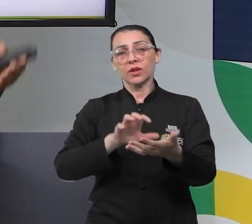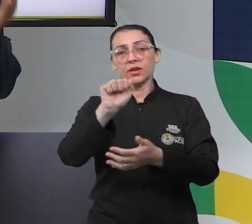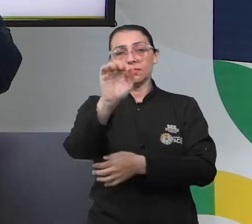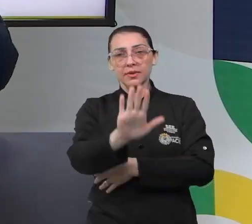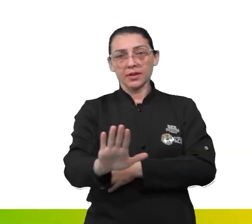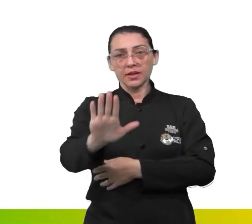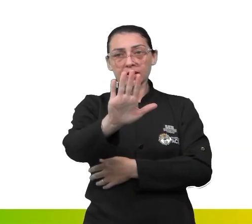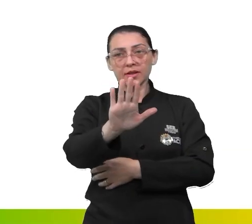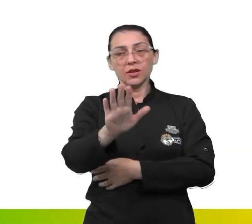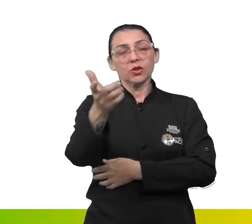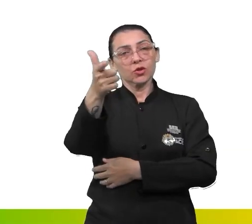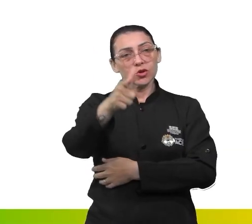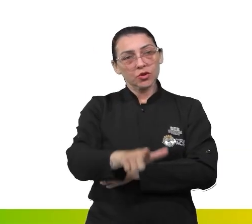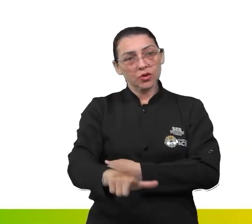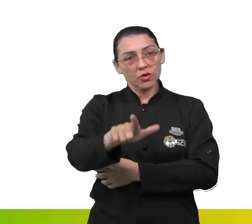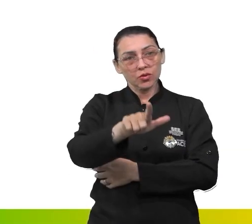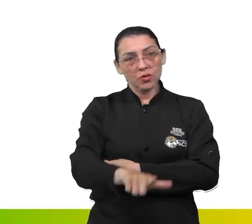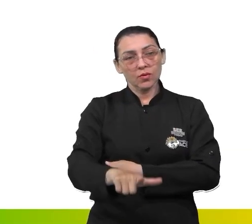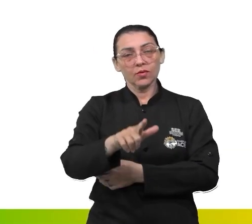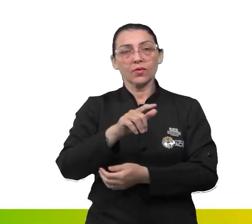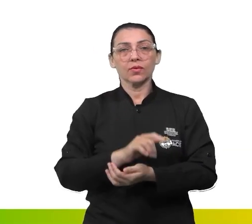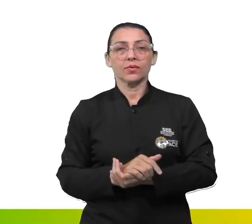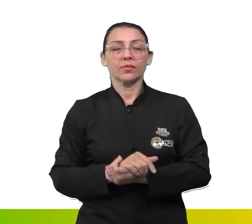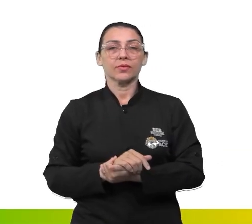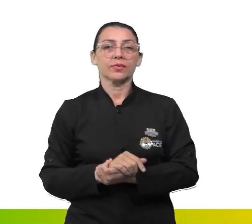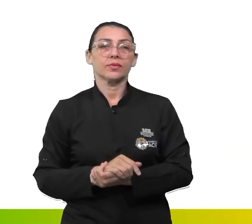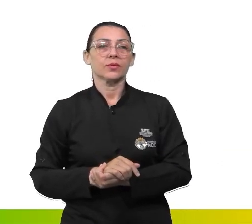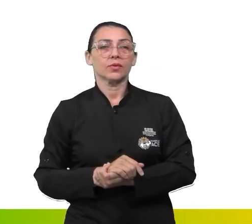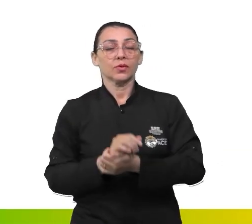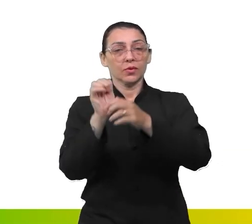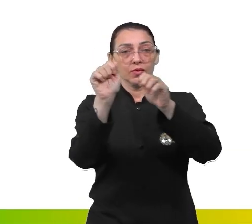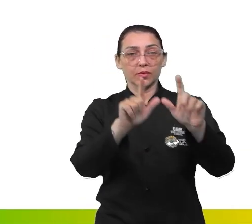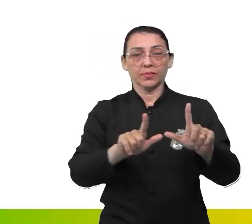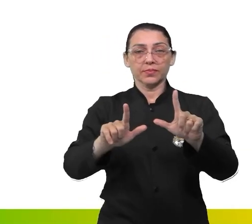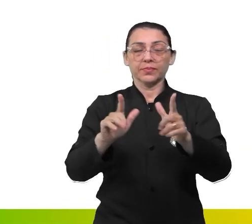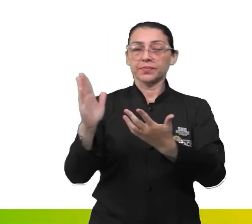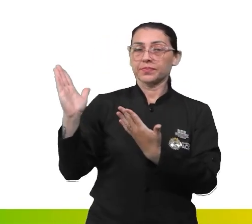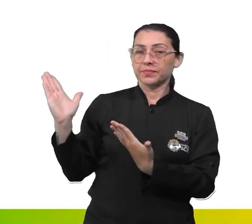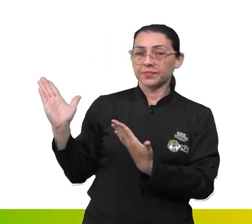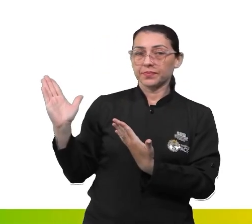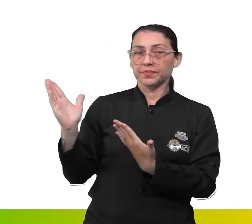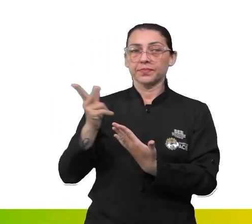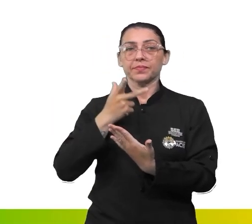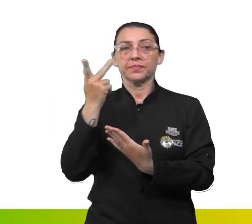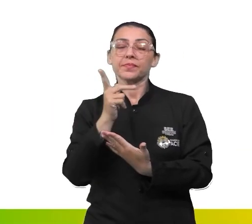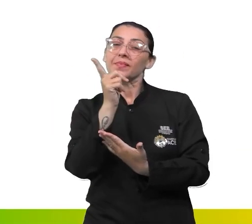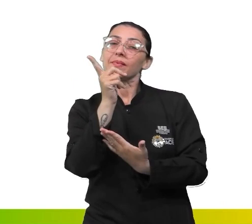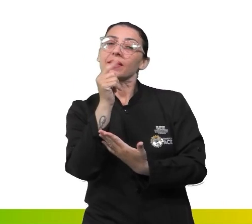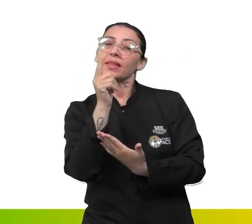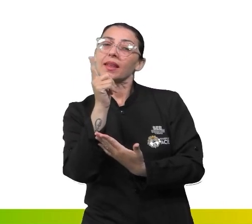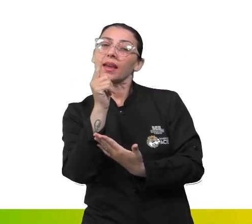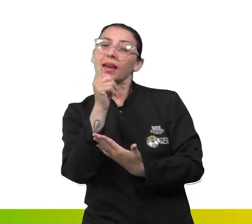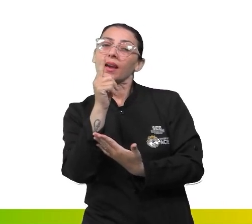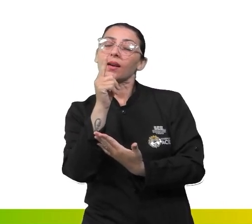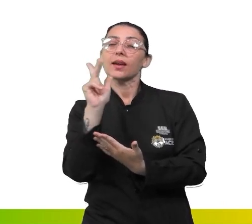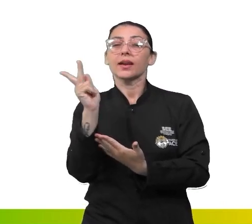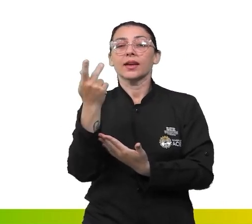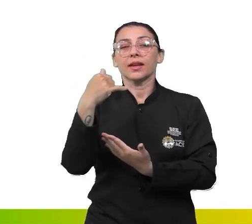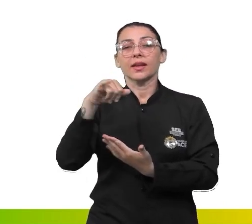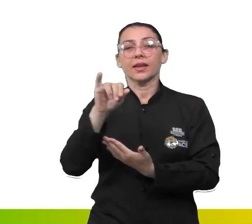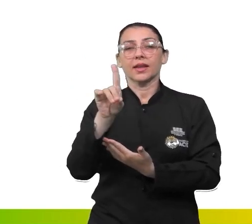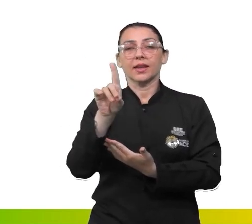americano? Vamos novamente para o slide. Quando a gente fala de hidrografia, pessoal, quando a gente